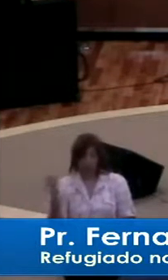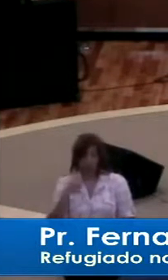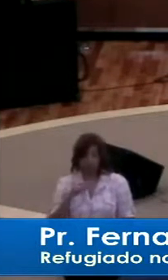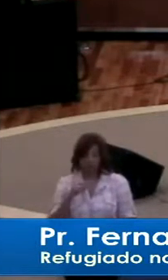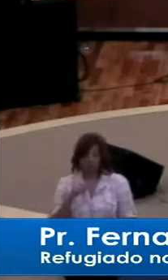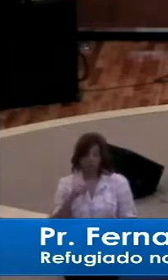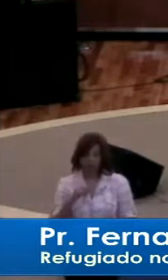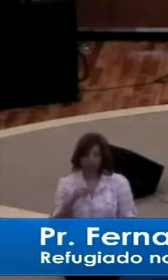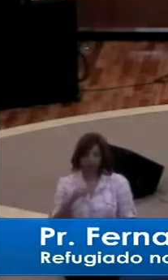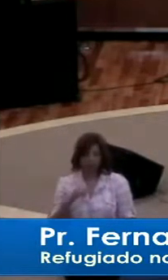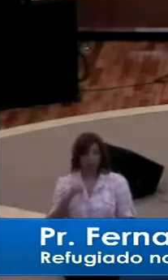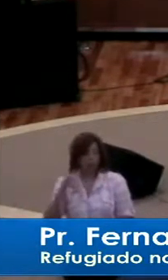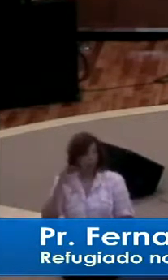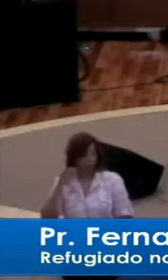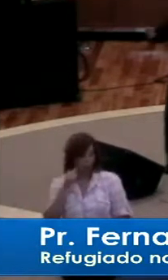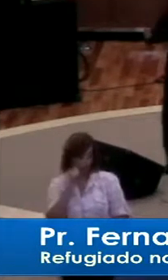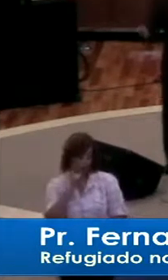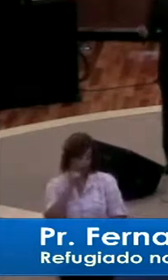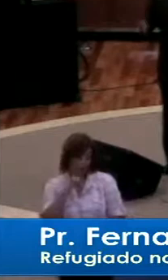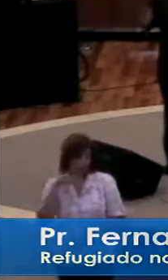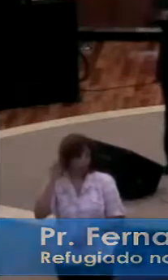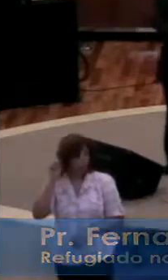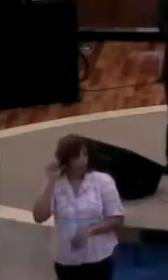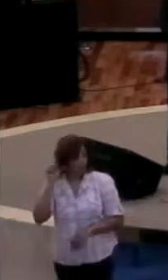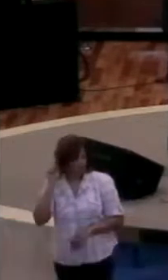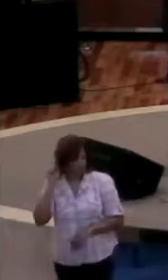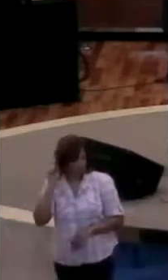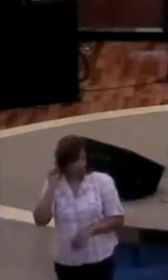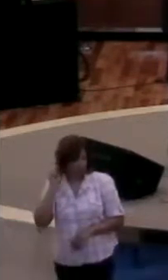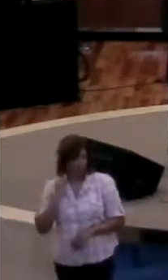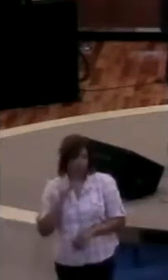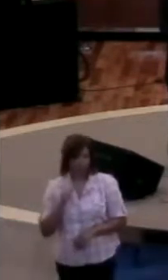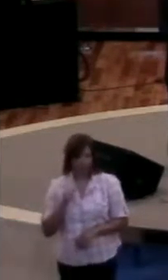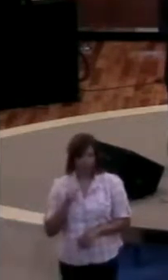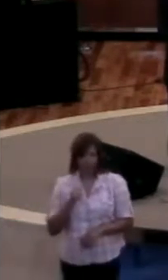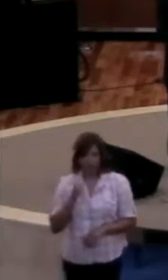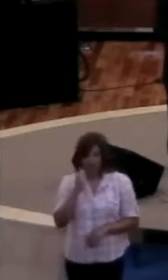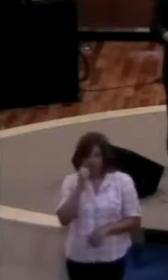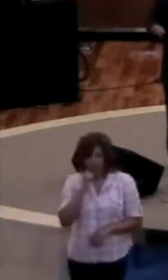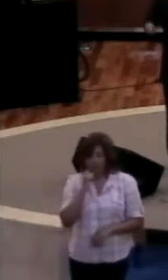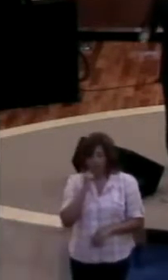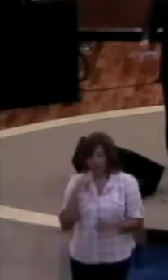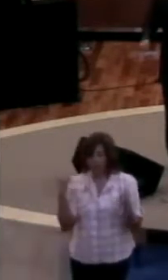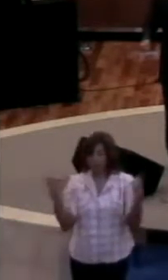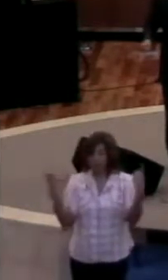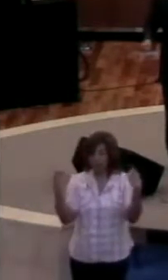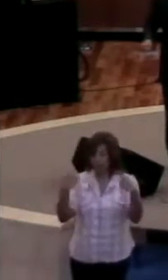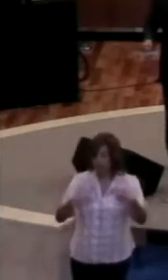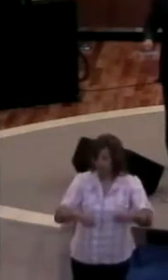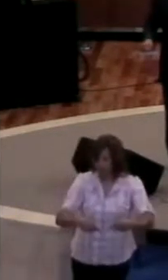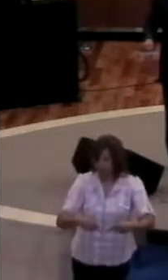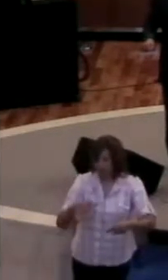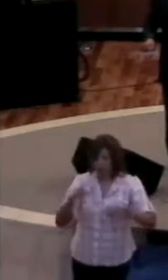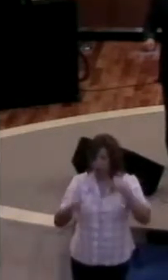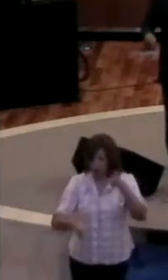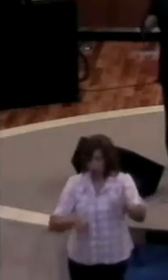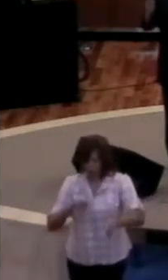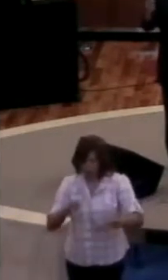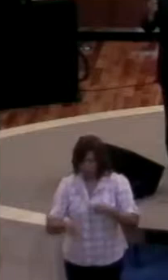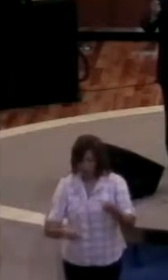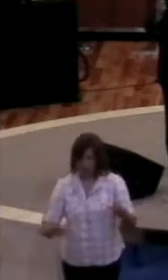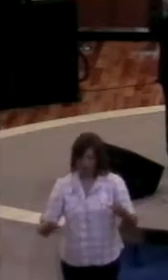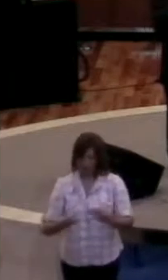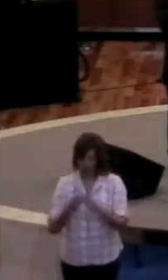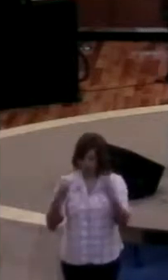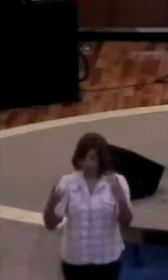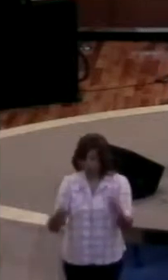mulher. Elias desafia o povo de Israel, desafia os profetas de Baal, e agora